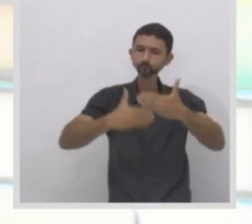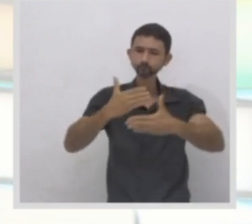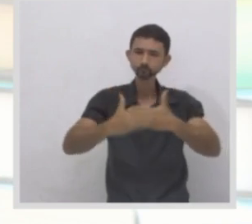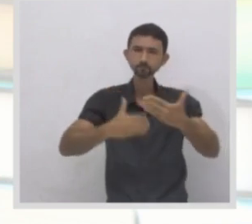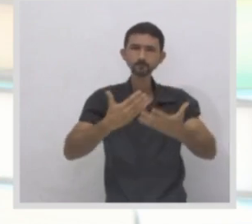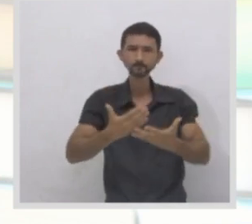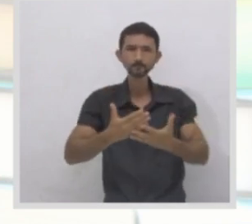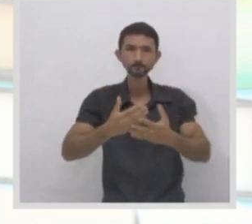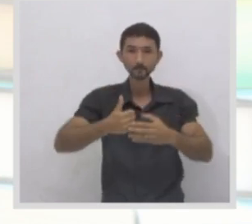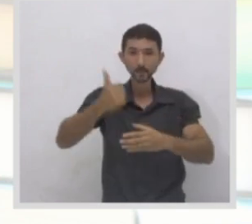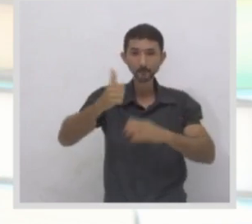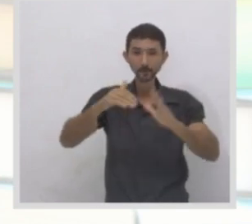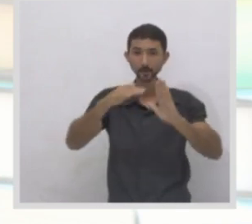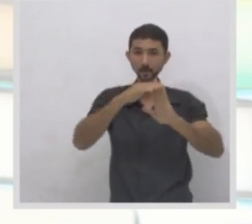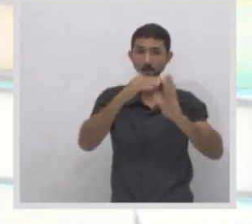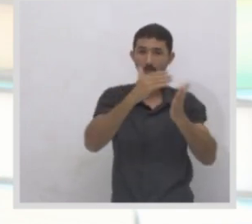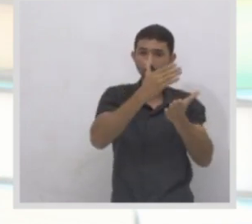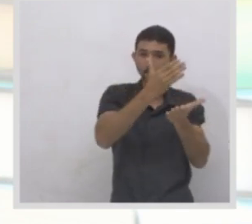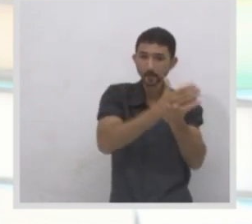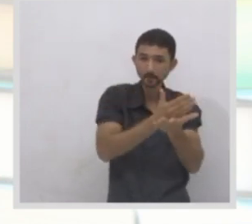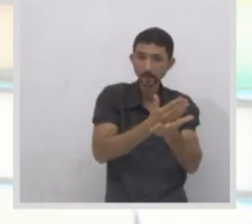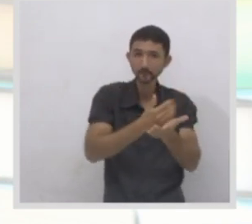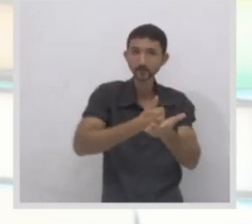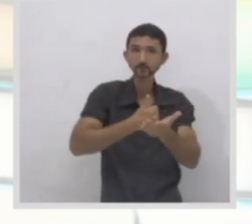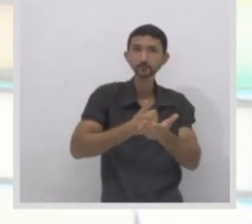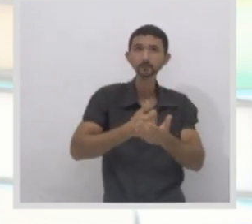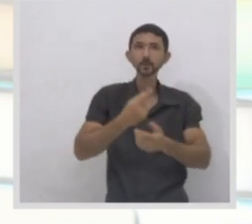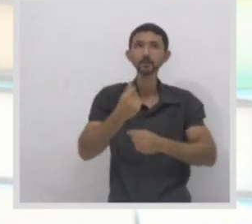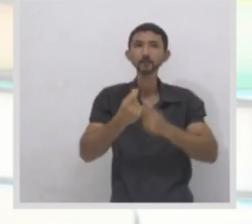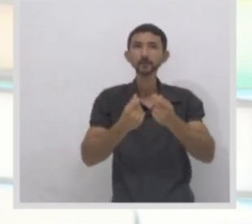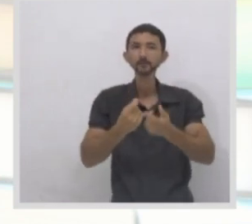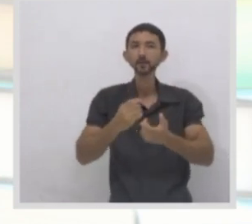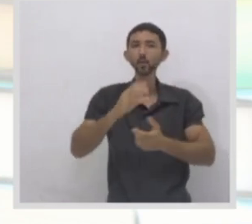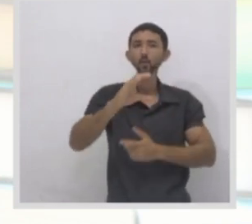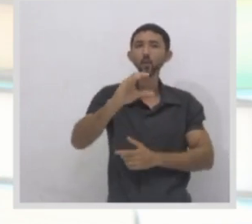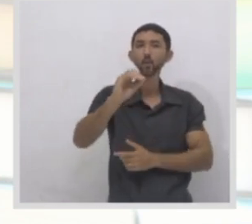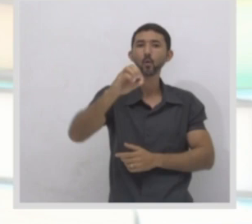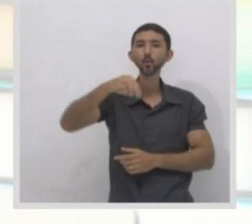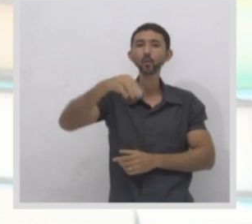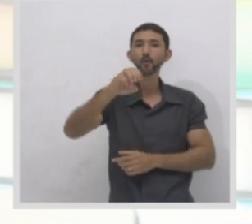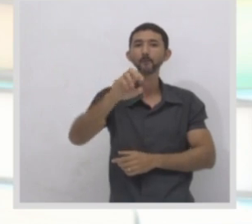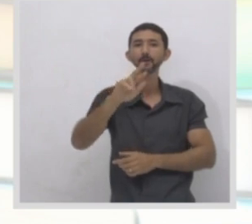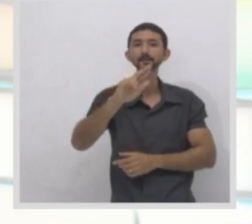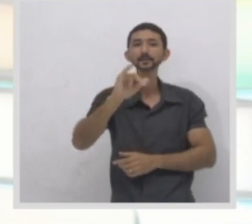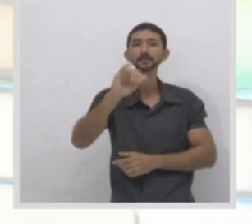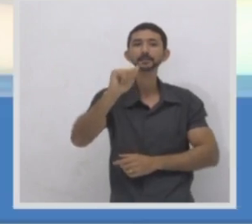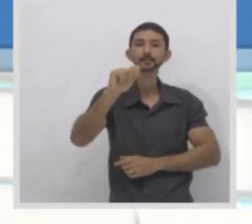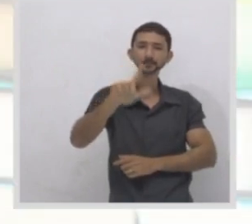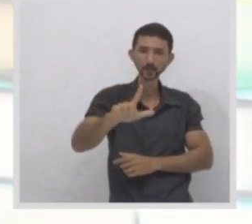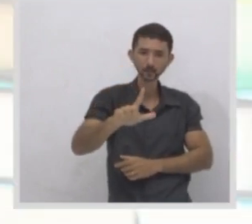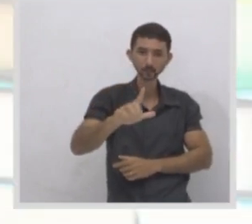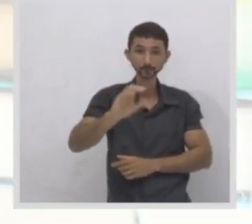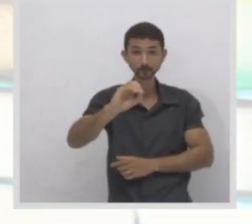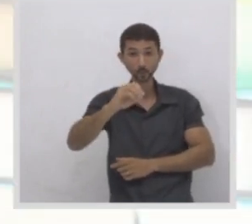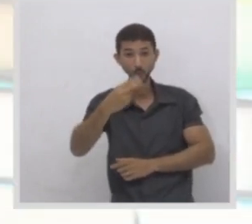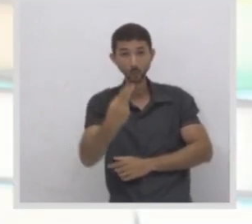E essa primeira fase do capitalismo, nós chamamos de capitalismo comercial ou mercantilismo, tá?